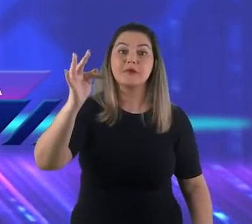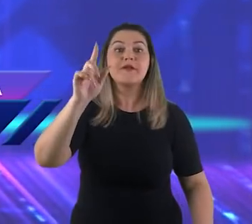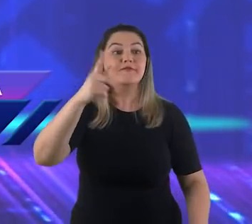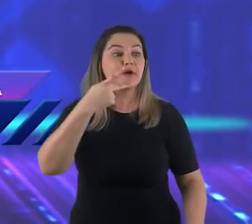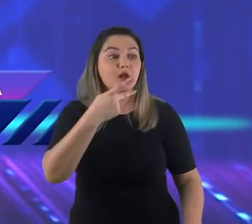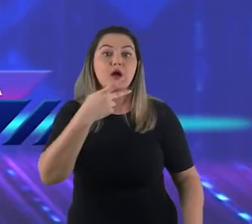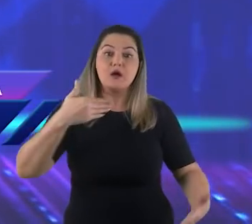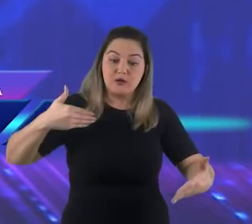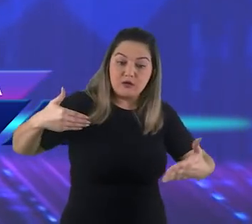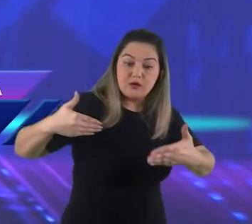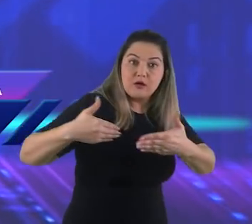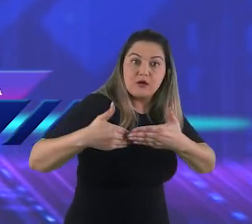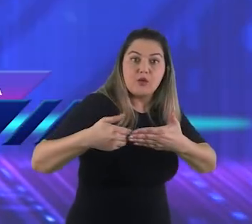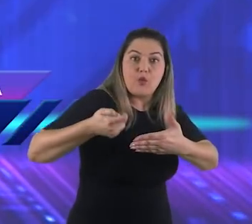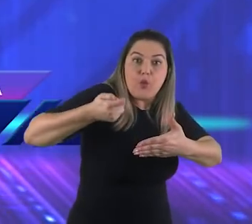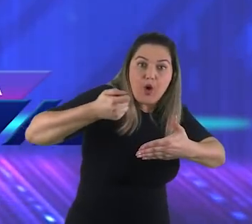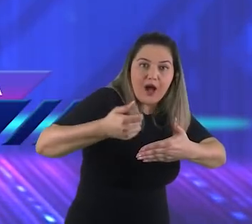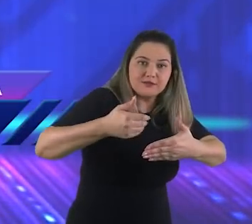Estão próximas.